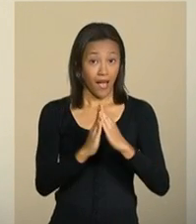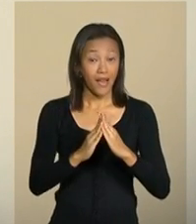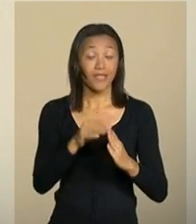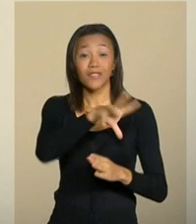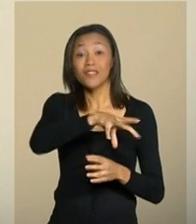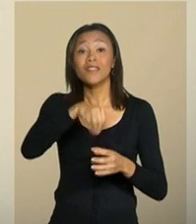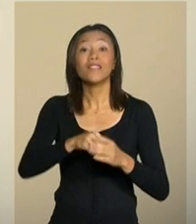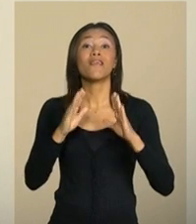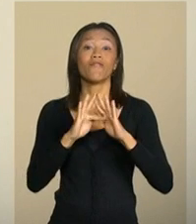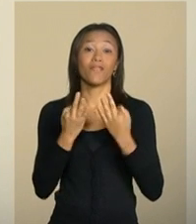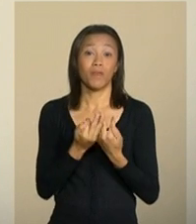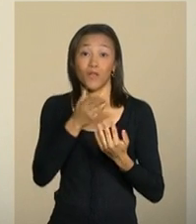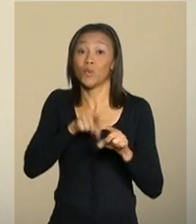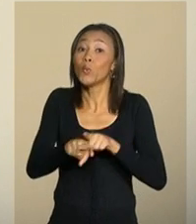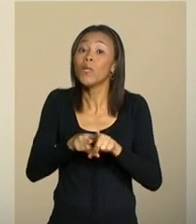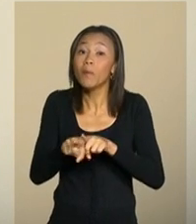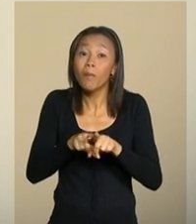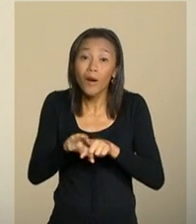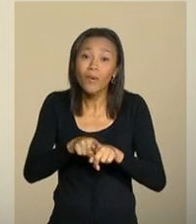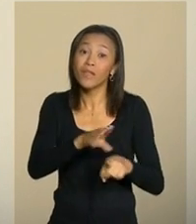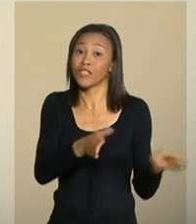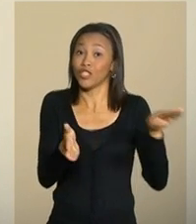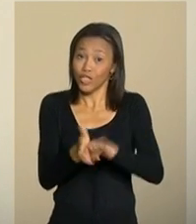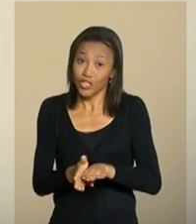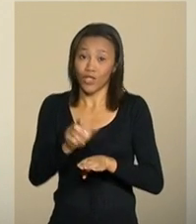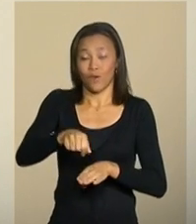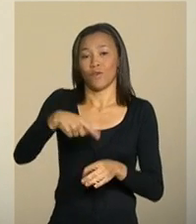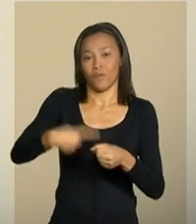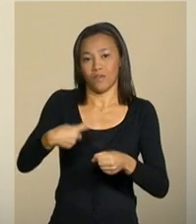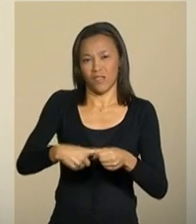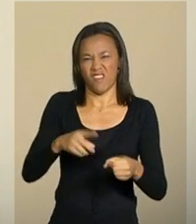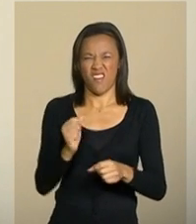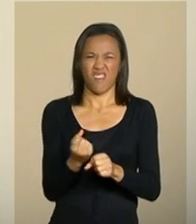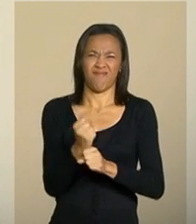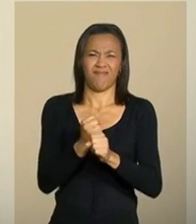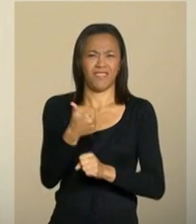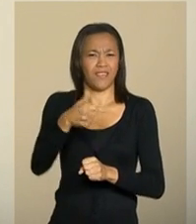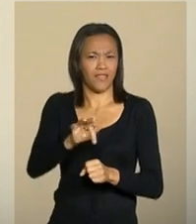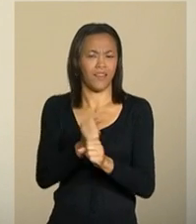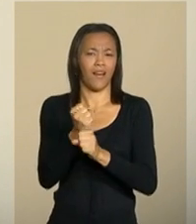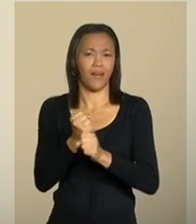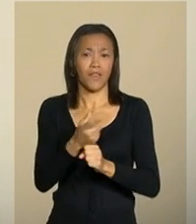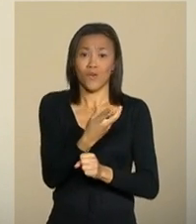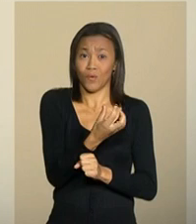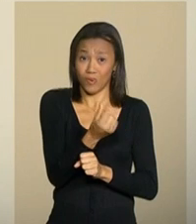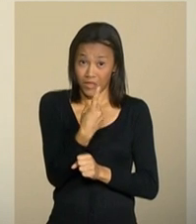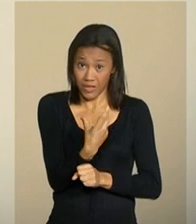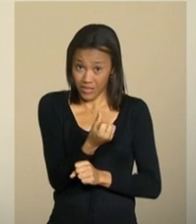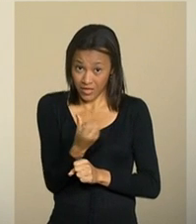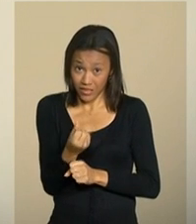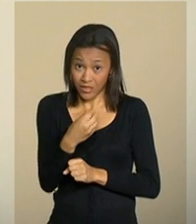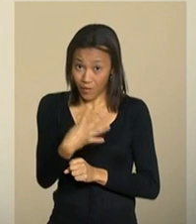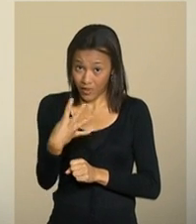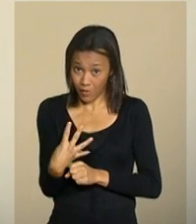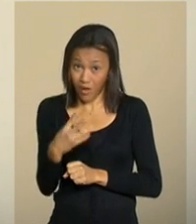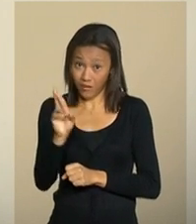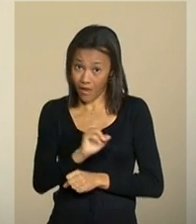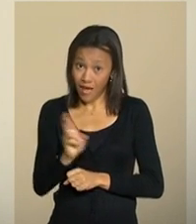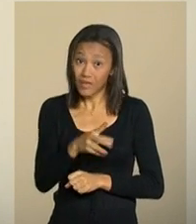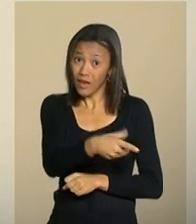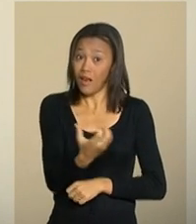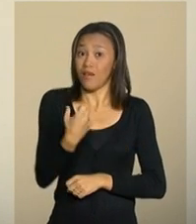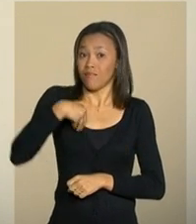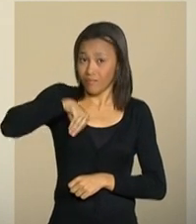favor na casa do irmão desde que chegou em Anápolis há 17 anos comos R 644 que Ana Maria